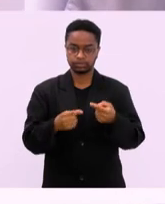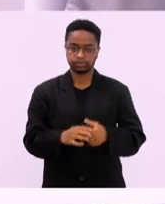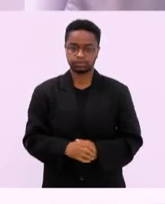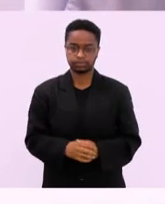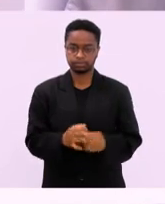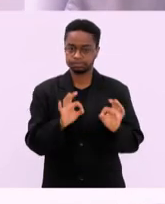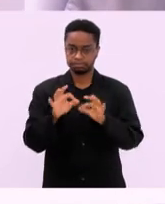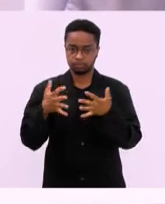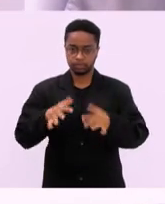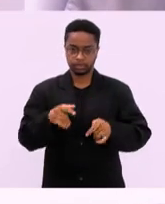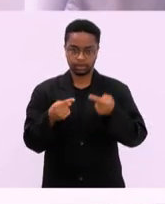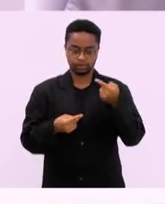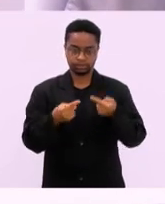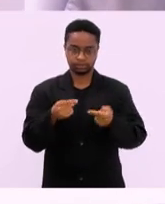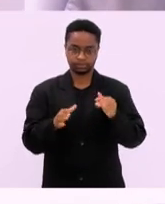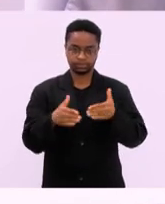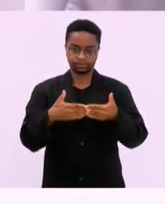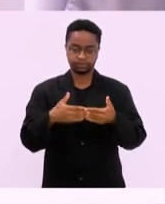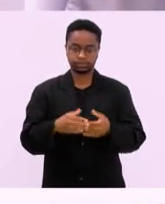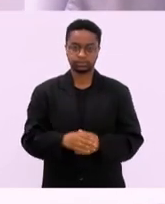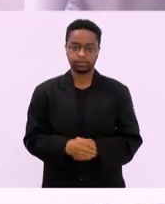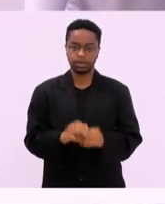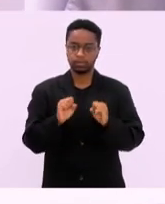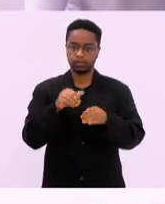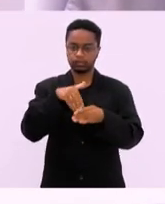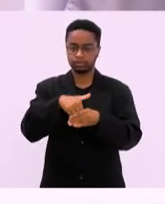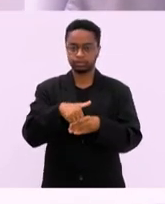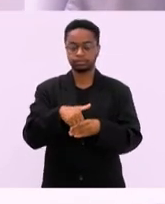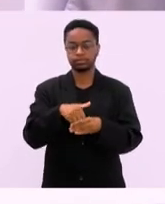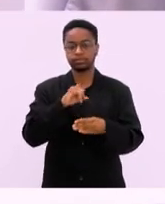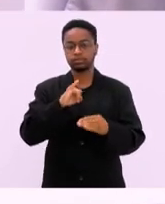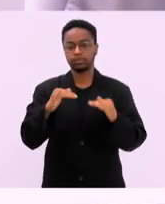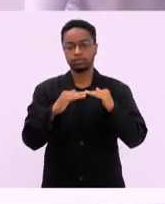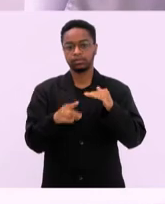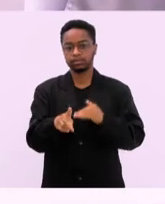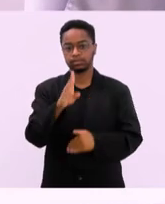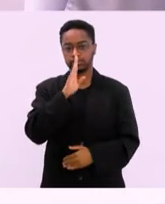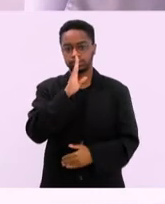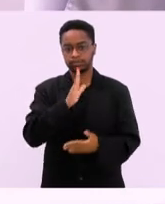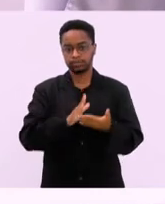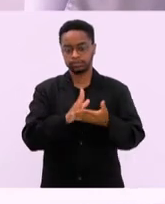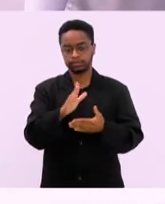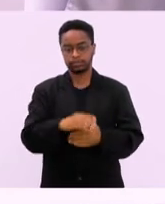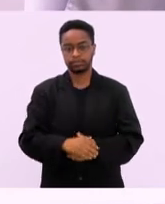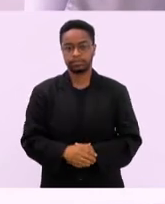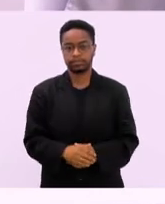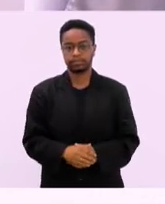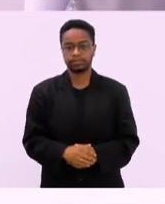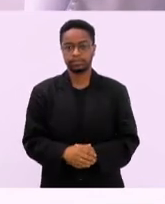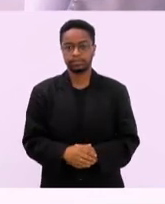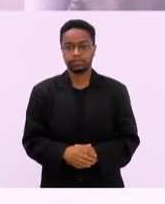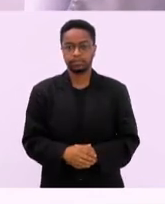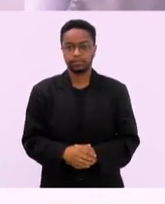Não havendo quem queira discutir, encerrada a discussão, em votação. Senhores que aprovam, permaneçam como estão, aprovado.